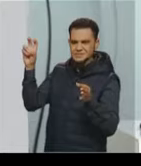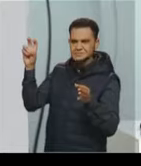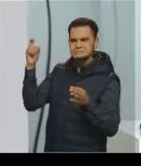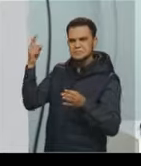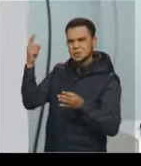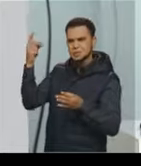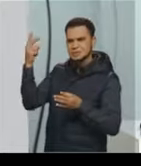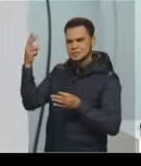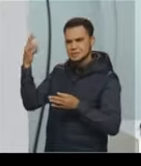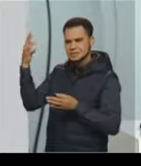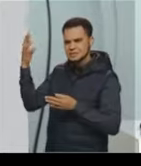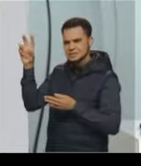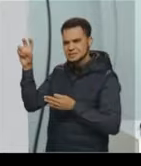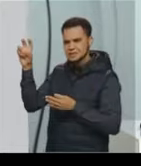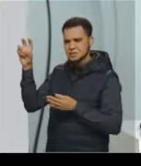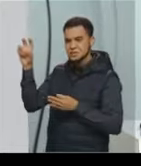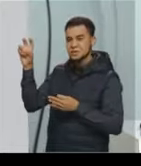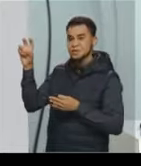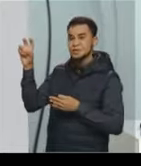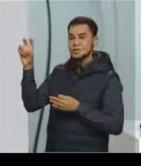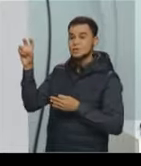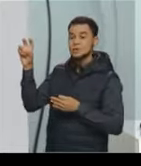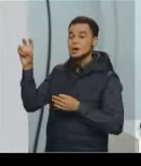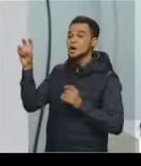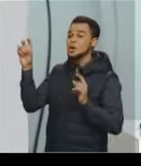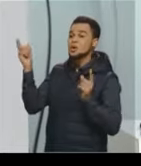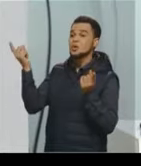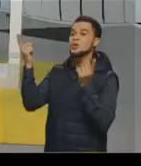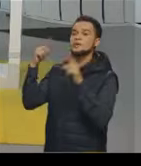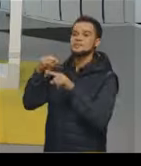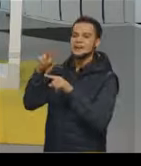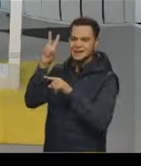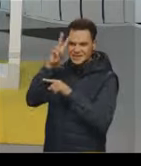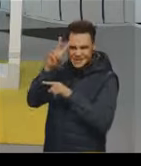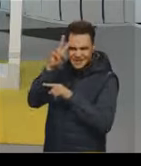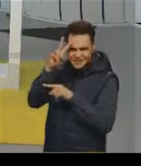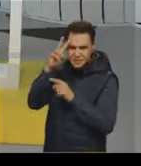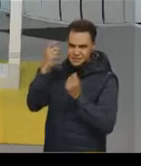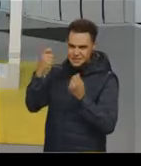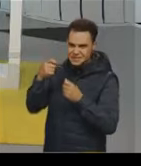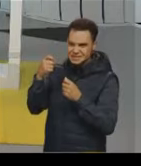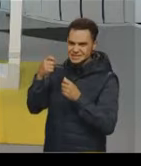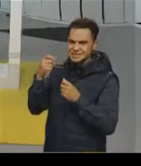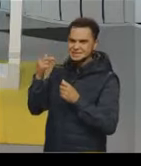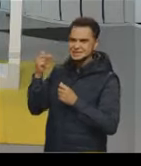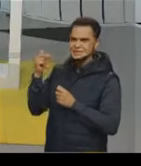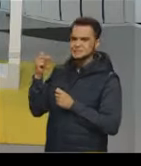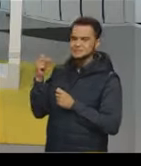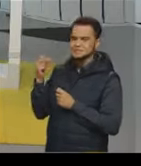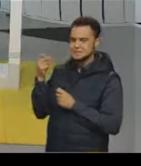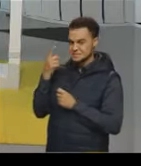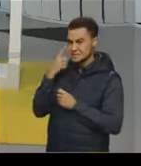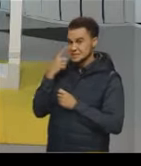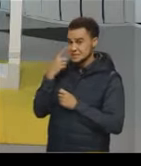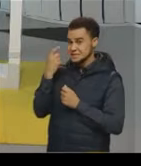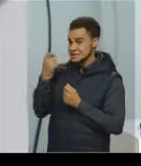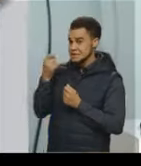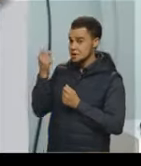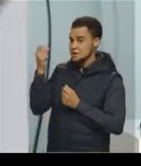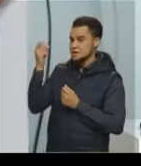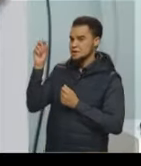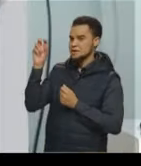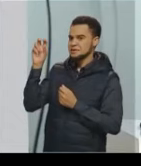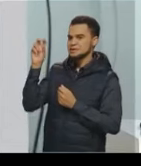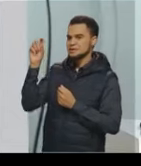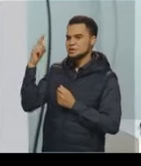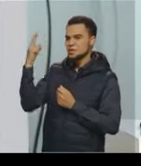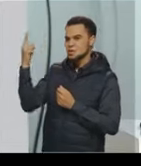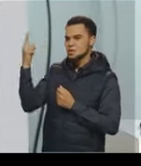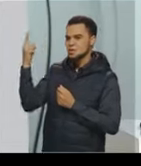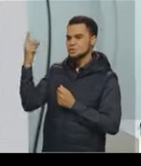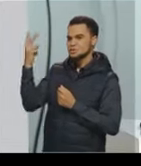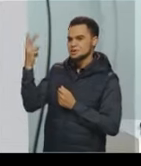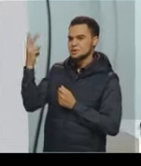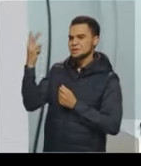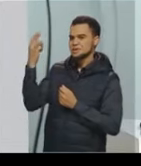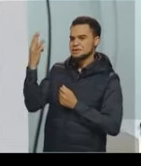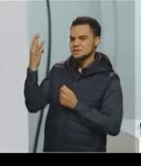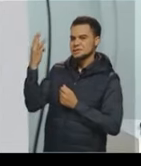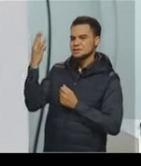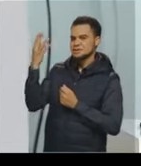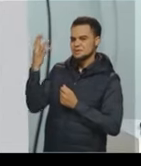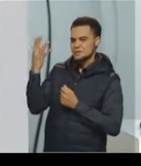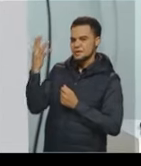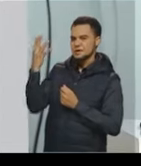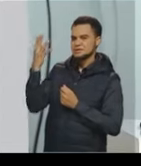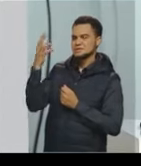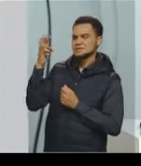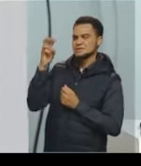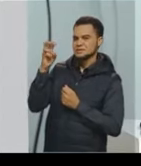a contagem. Agora fazemos a contagem inversa. Vou fazer de outra cor para facilitar a visualização. Então, aqui, ó, 1, 2,